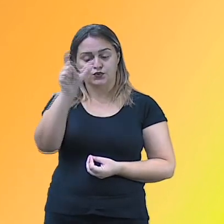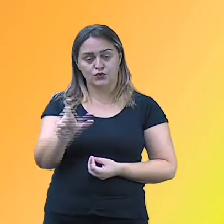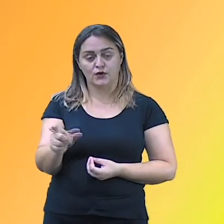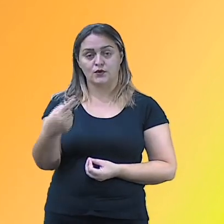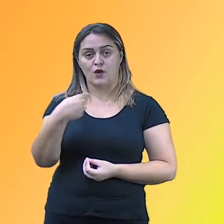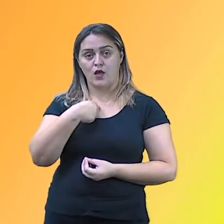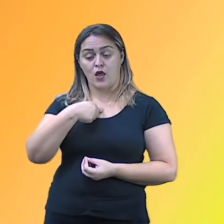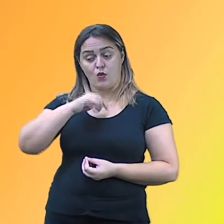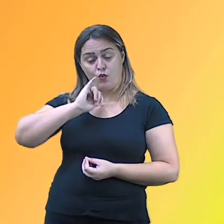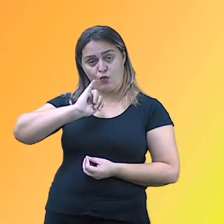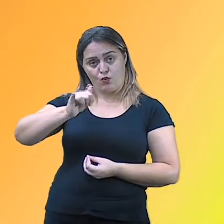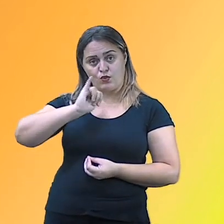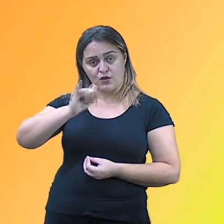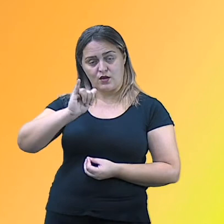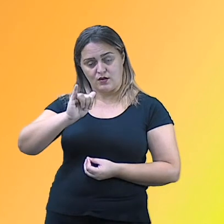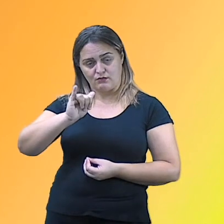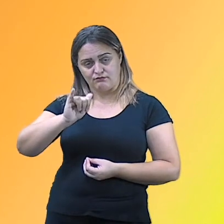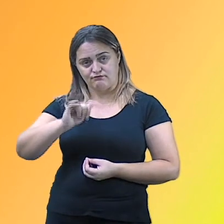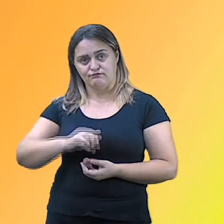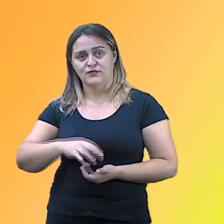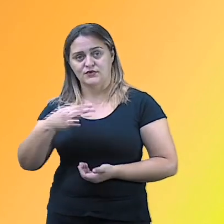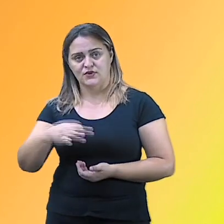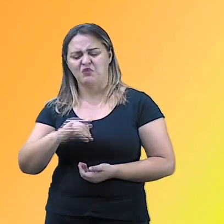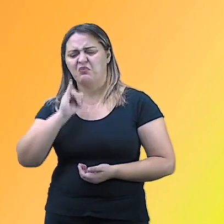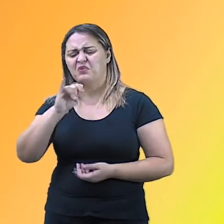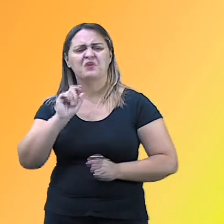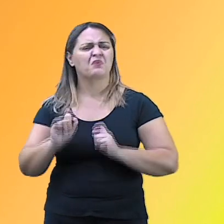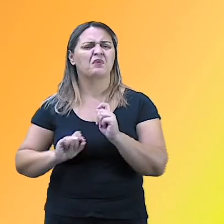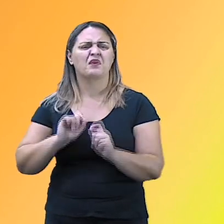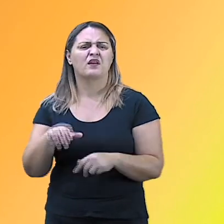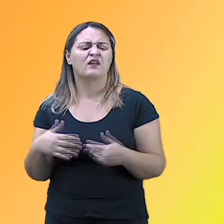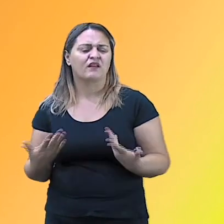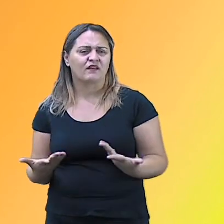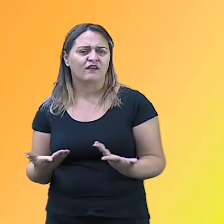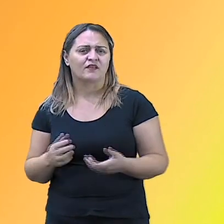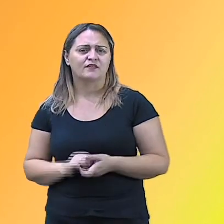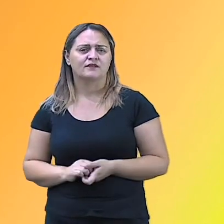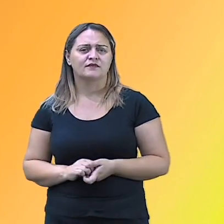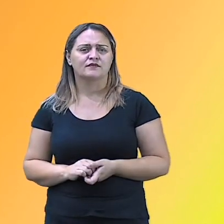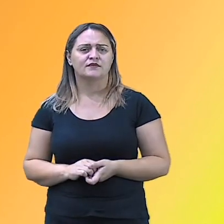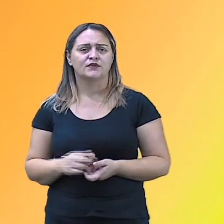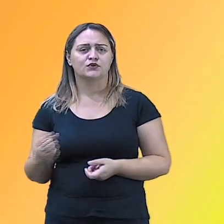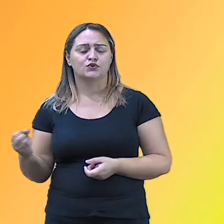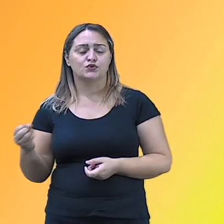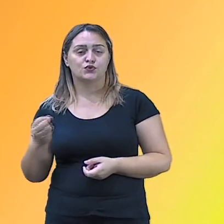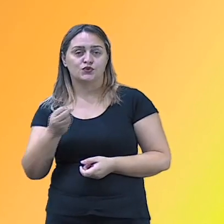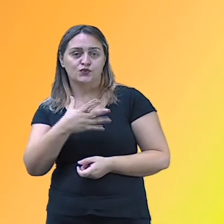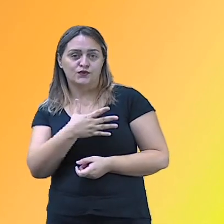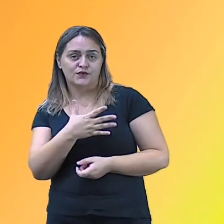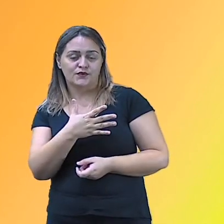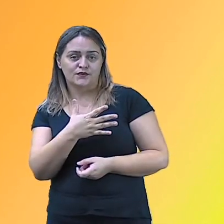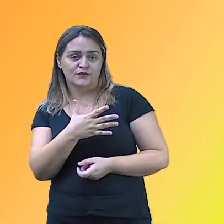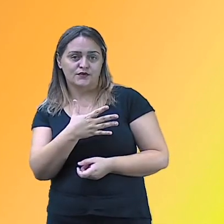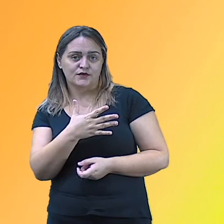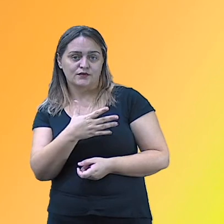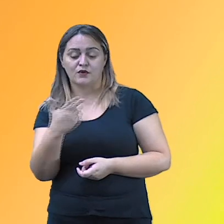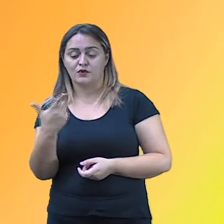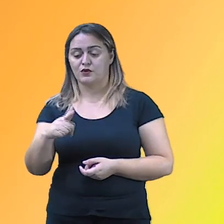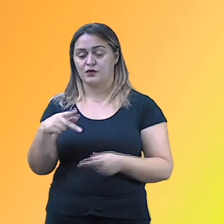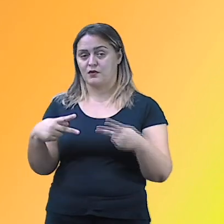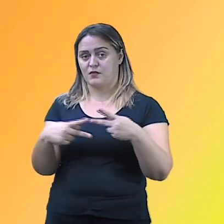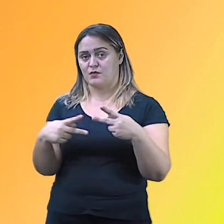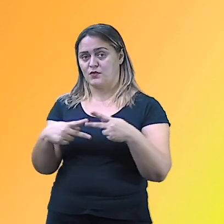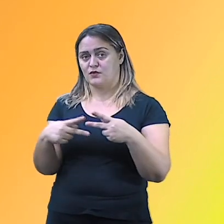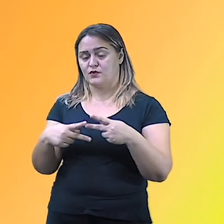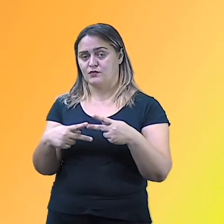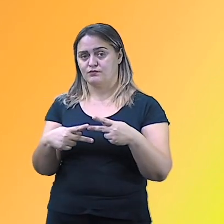O contei é um verbo transitivo. Contei o quê? As novidades. Sem presença de preposição,